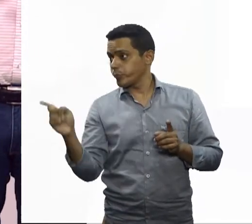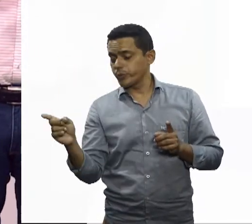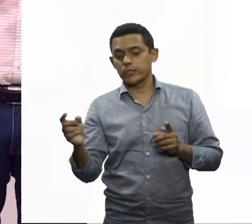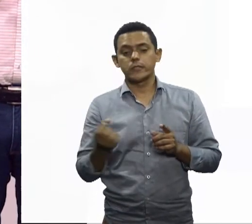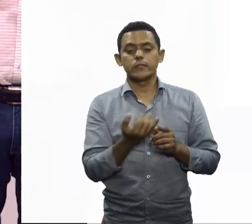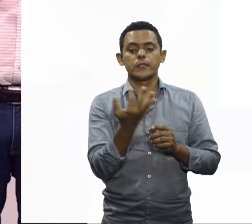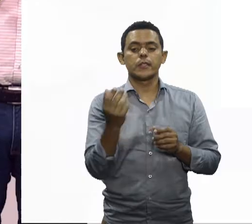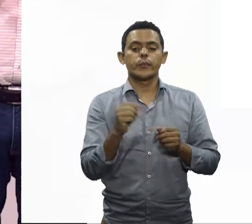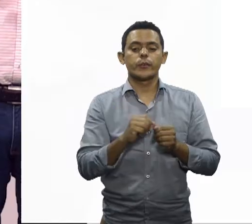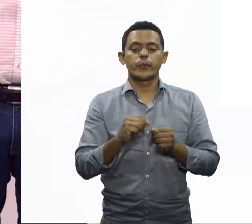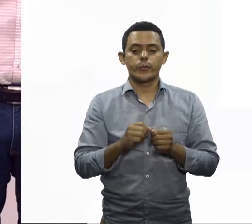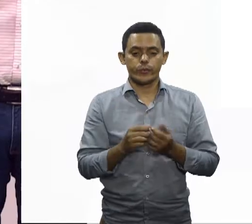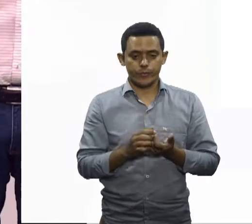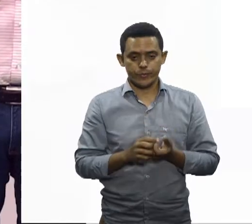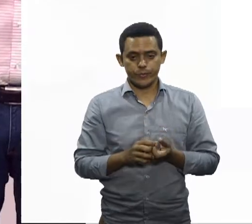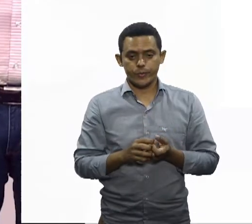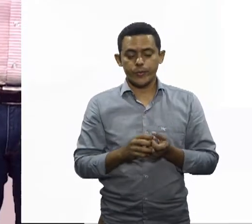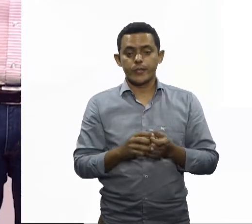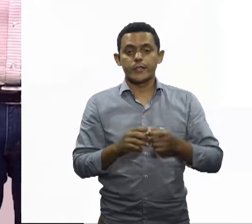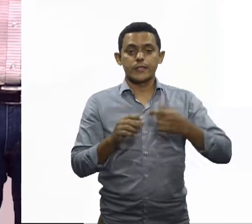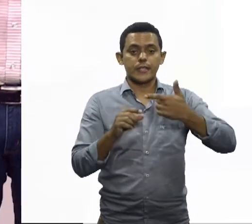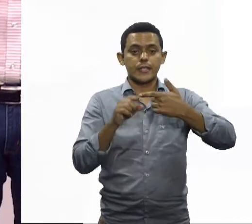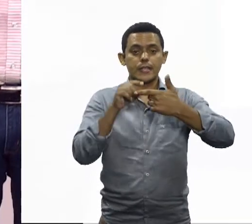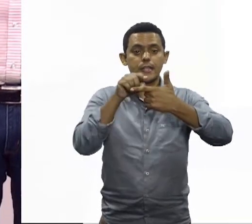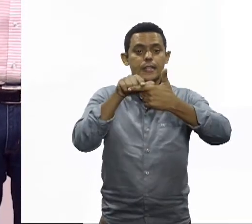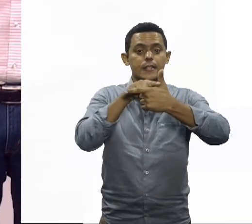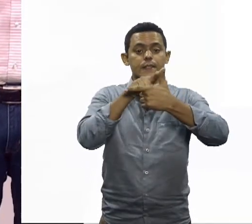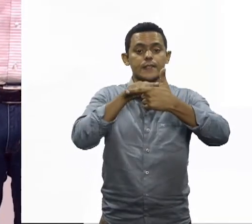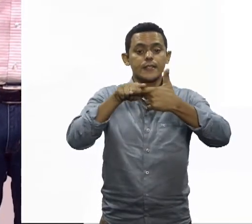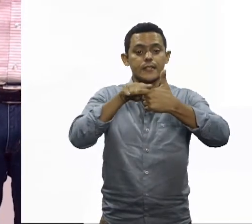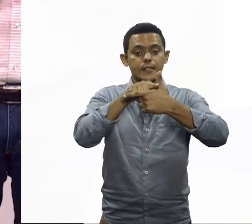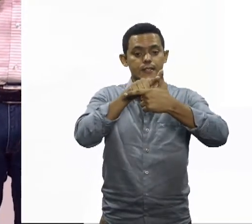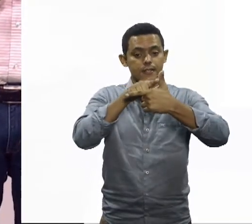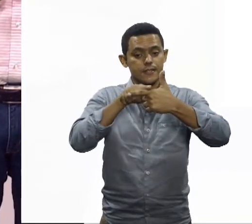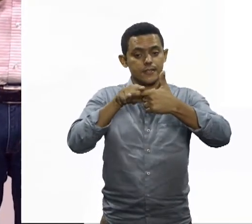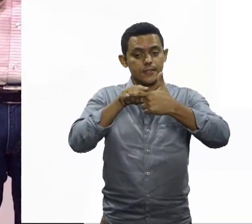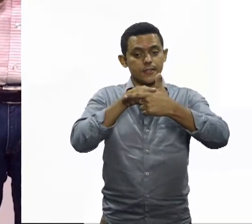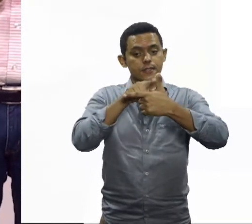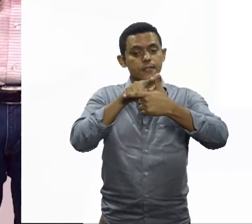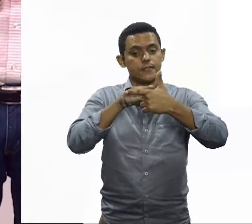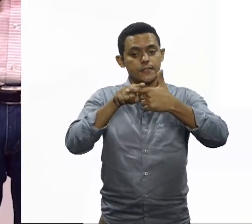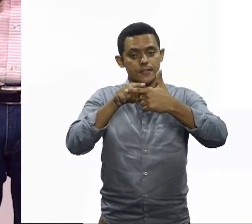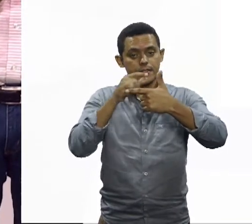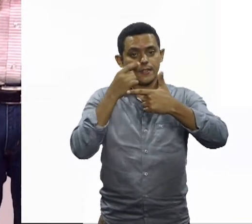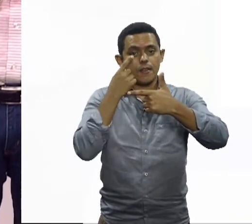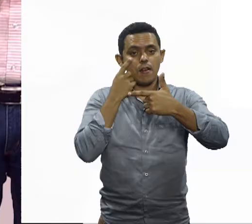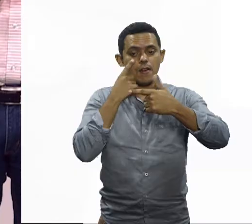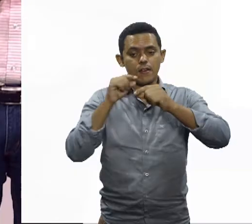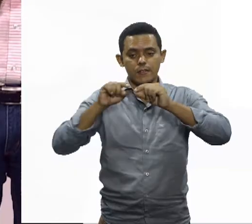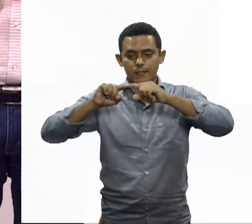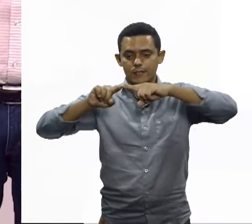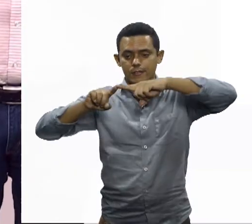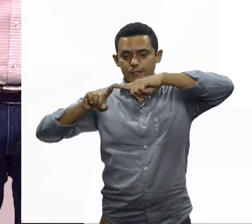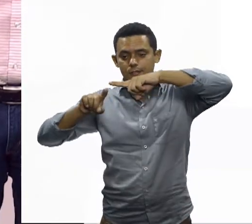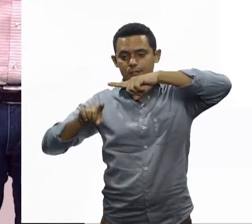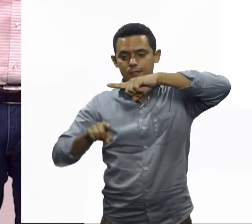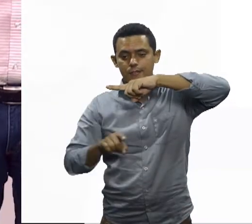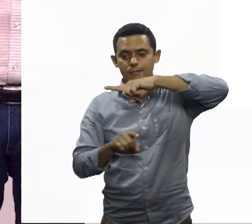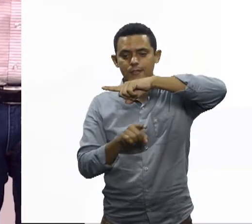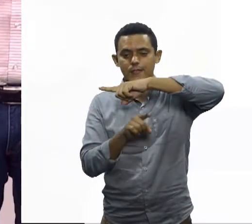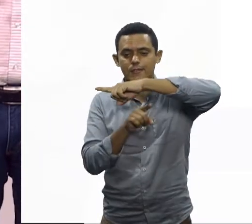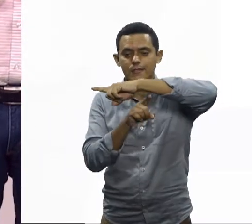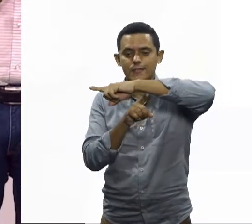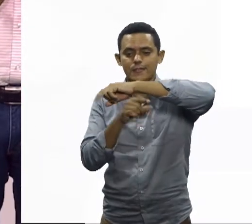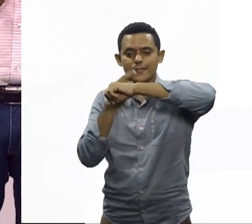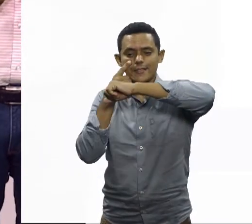deve dividir por 10. Nesse caso, se eu passar do milímetro para o centímetro, então eu devo dividir por 10. Se eu passar